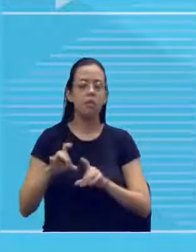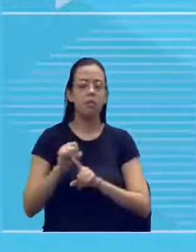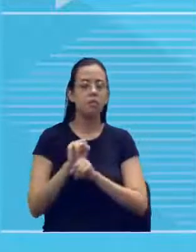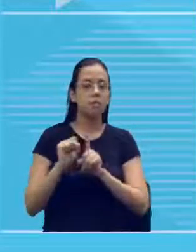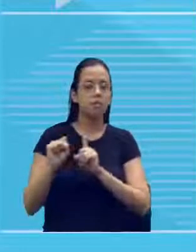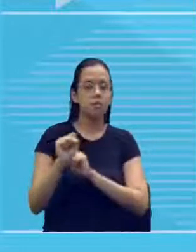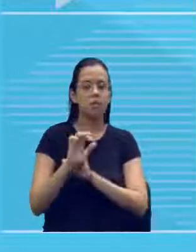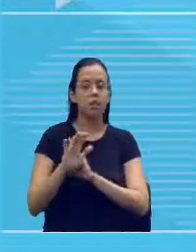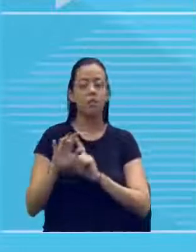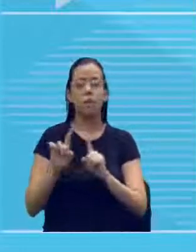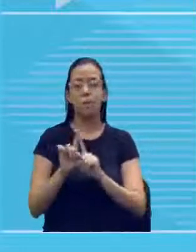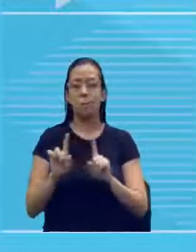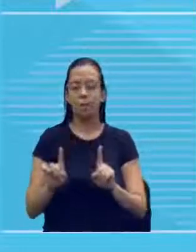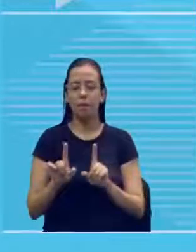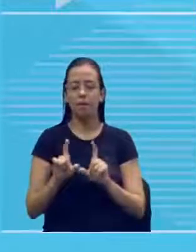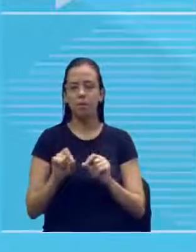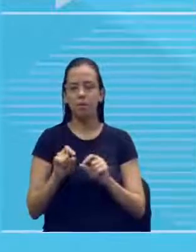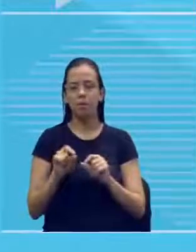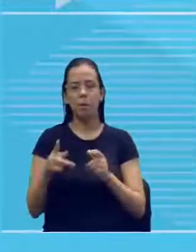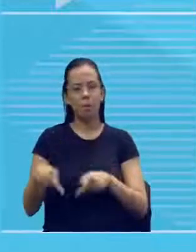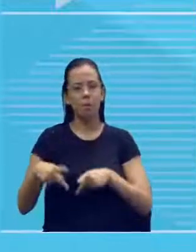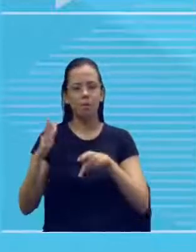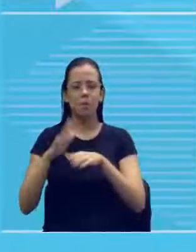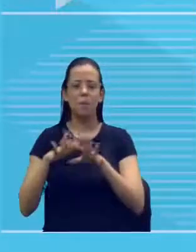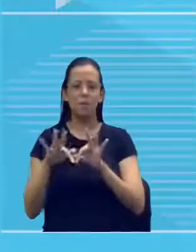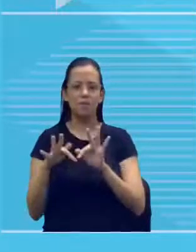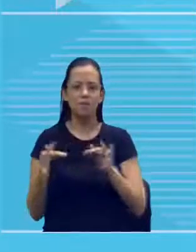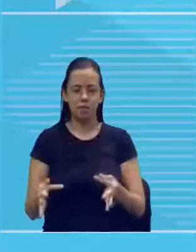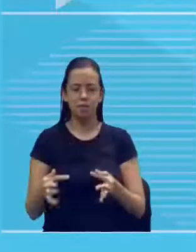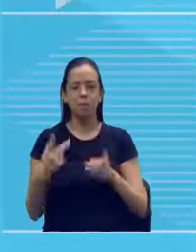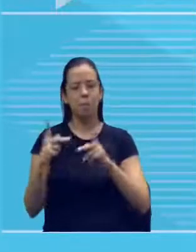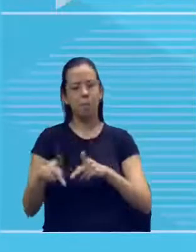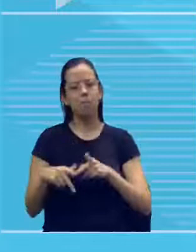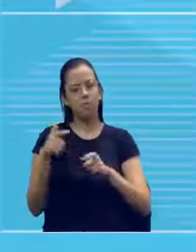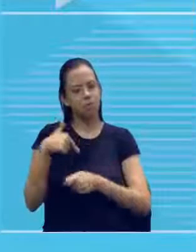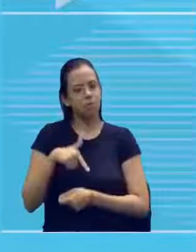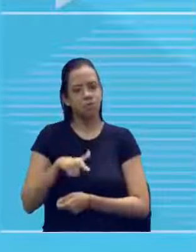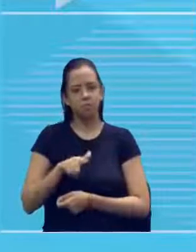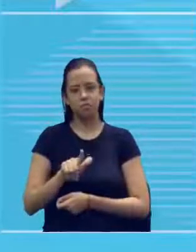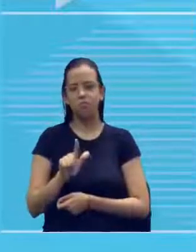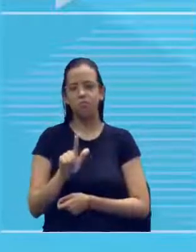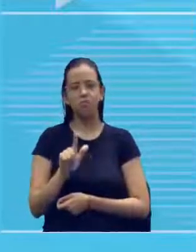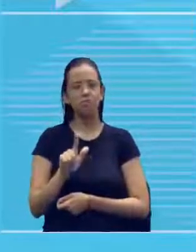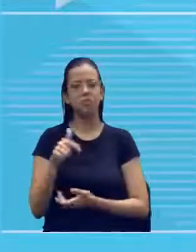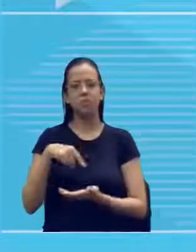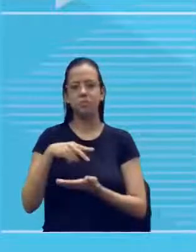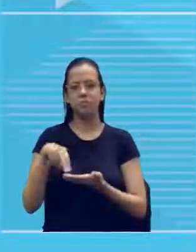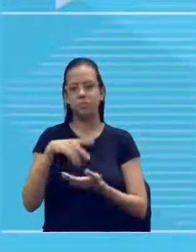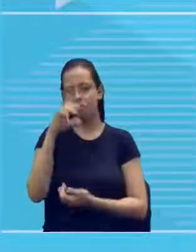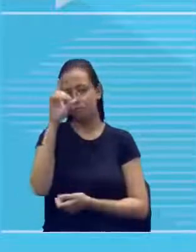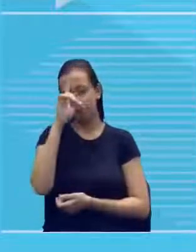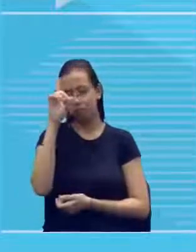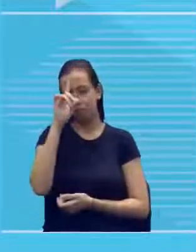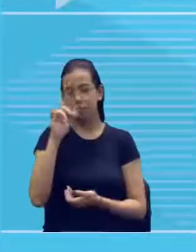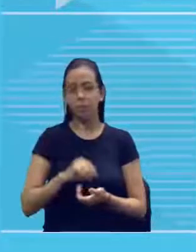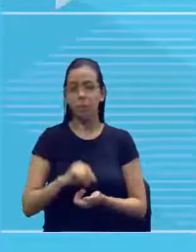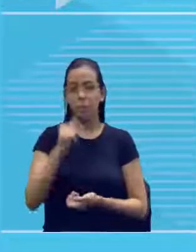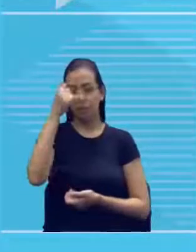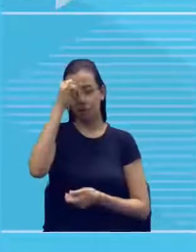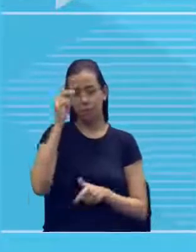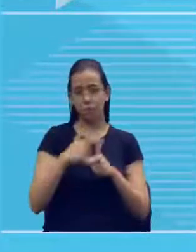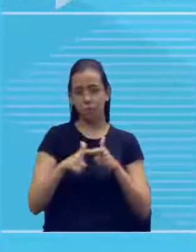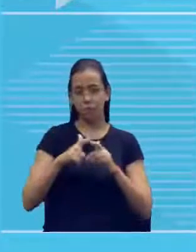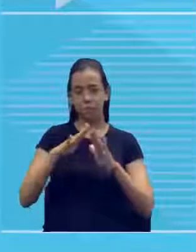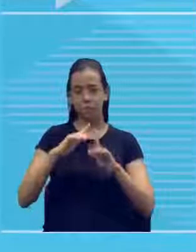os populares, a dança continua a fazer parte do dia a dia. Para não afrontar a igreja,